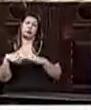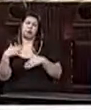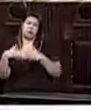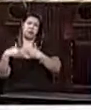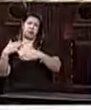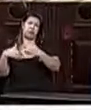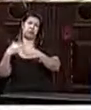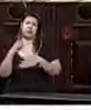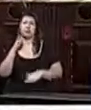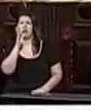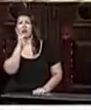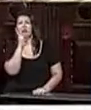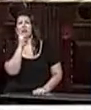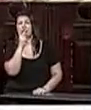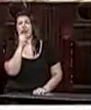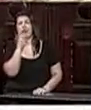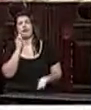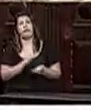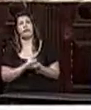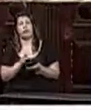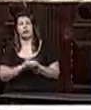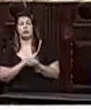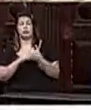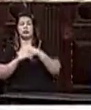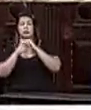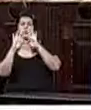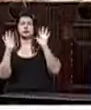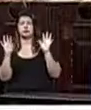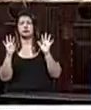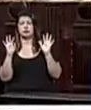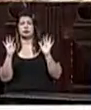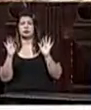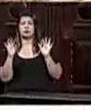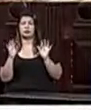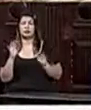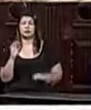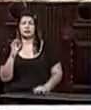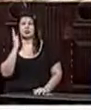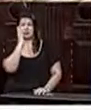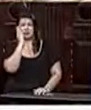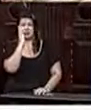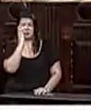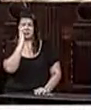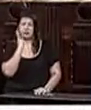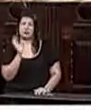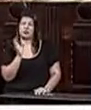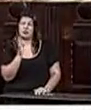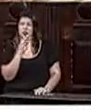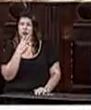com tão pouca transparência, inclusive, eu acho que mencionei com a Vossa Excelência que havia